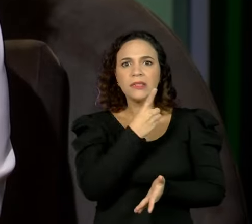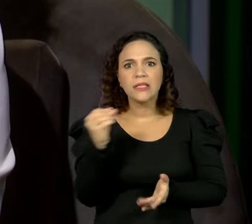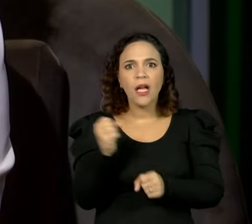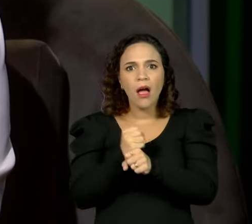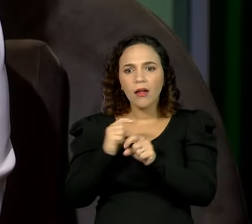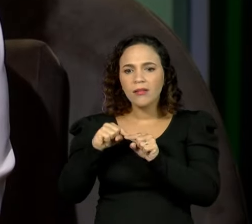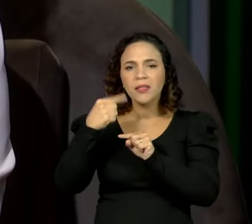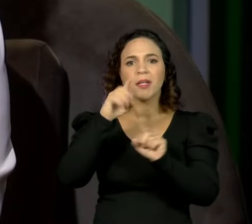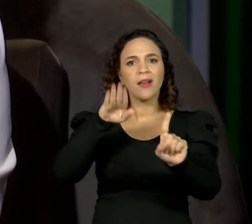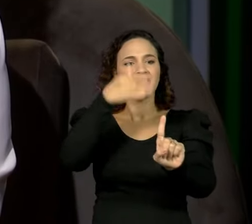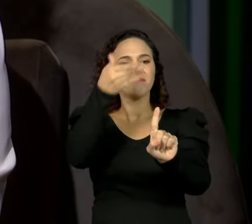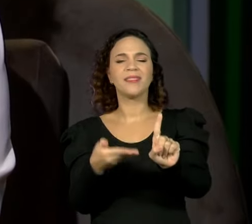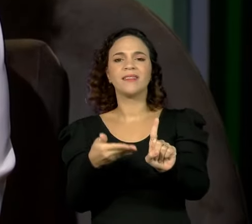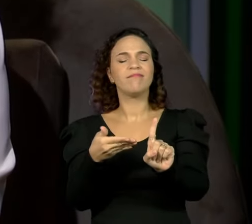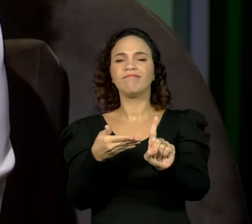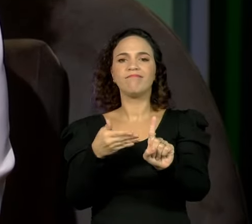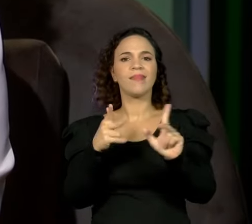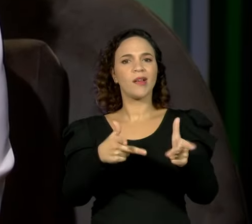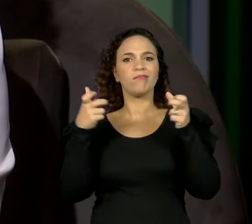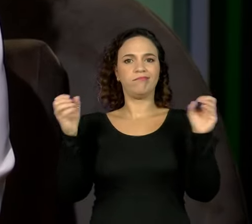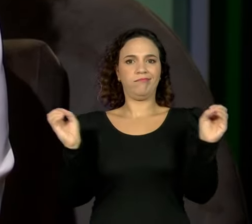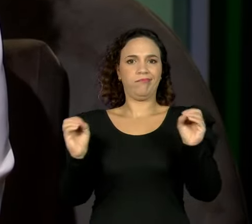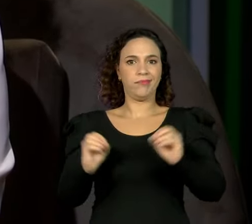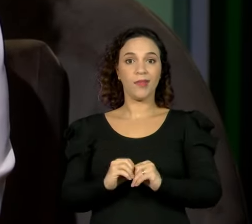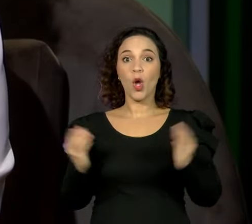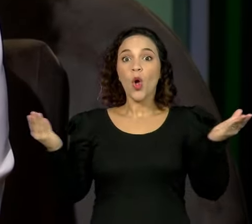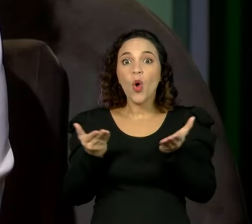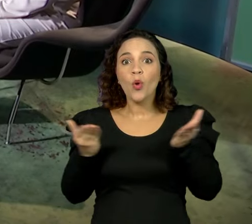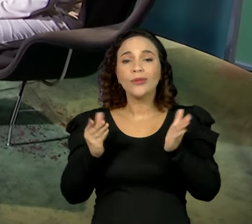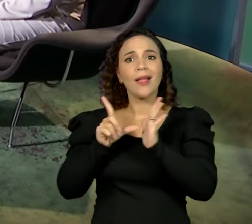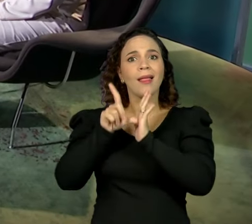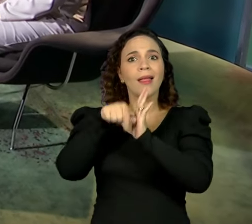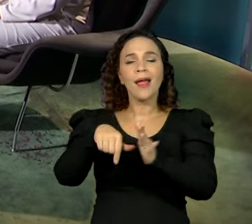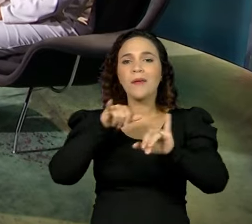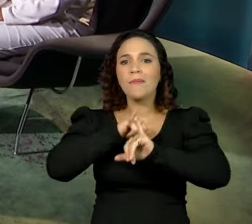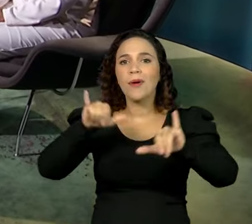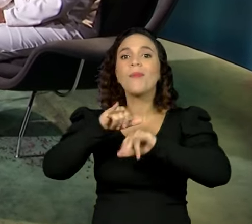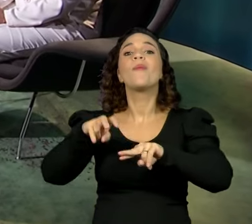esse reconhecimento. Hoje nós começamos a falar dela na escola a partir